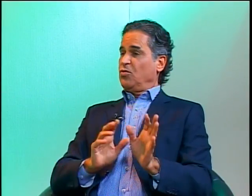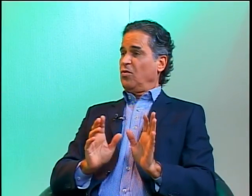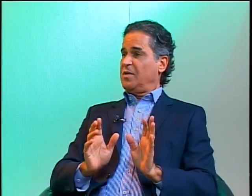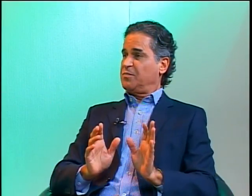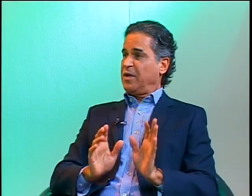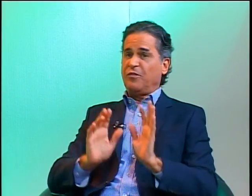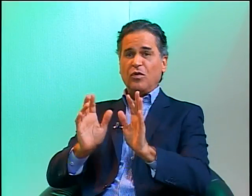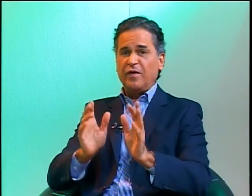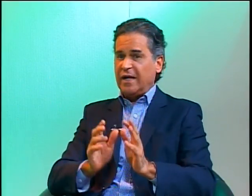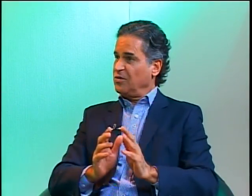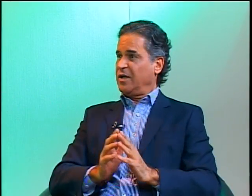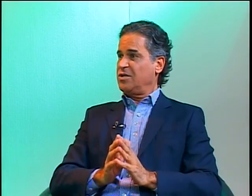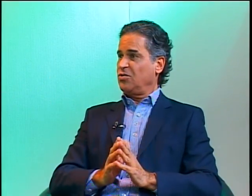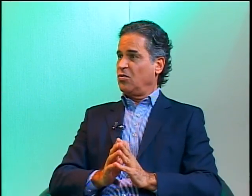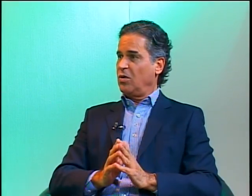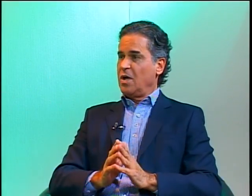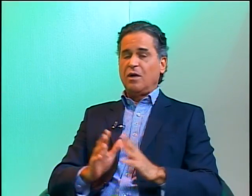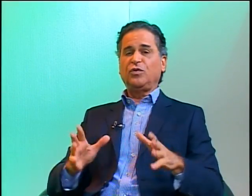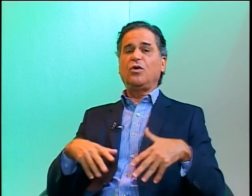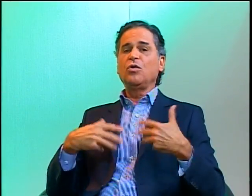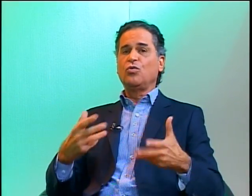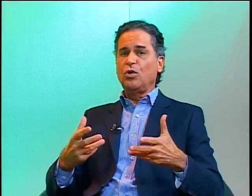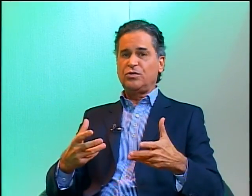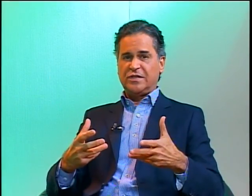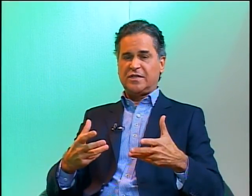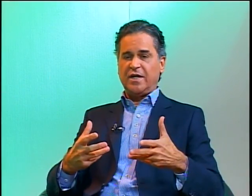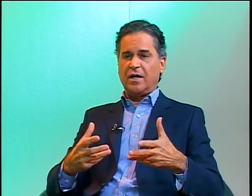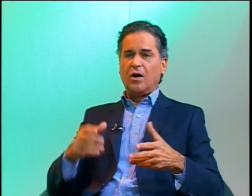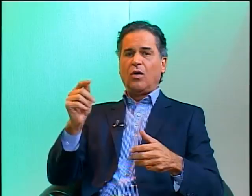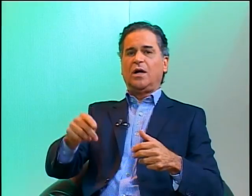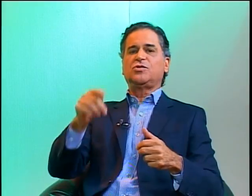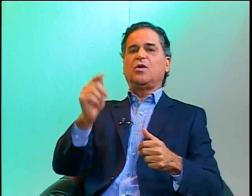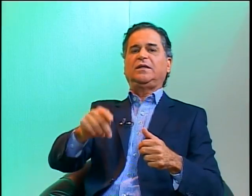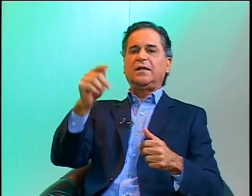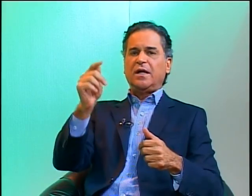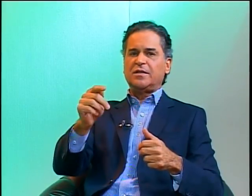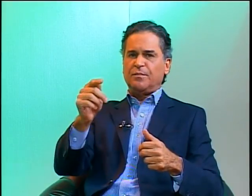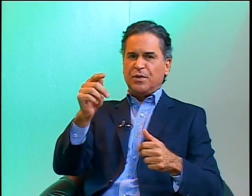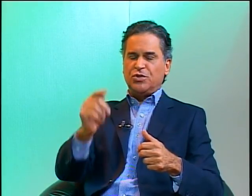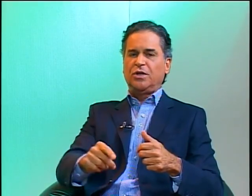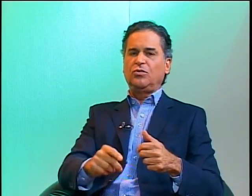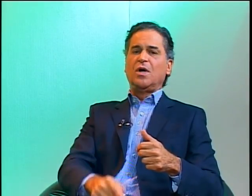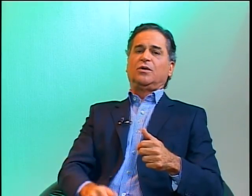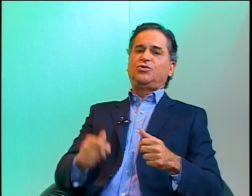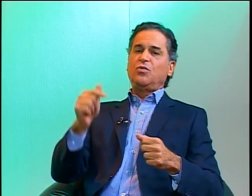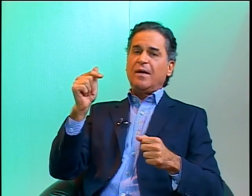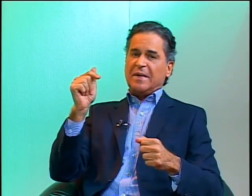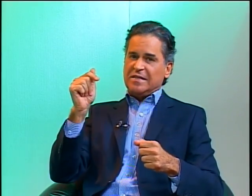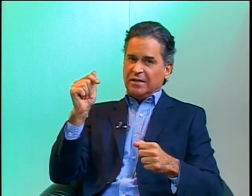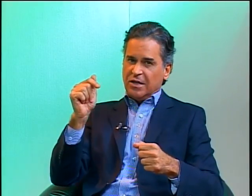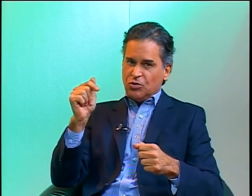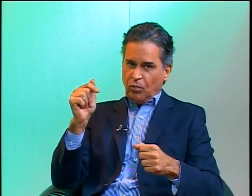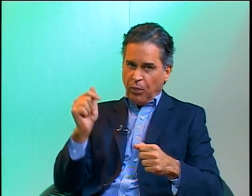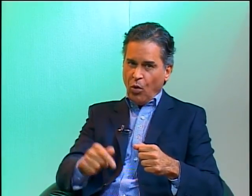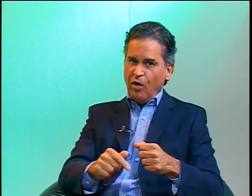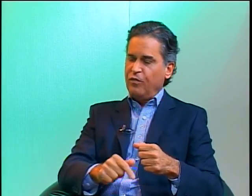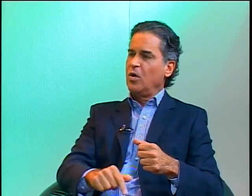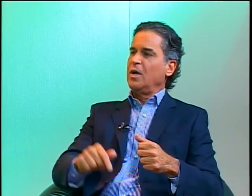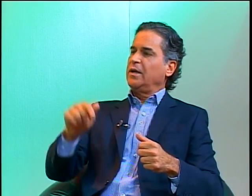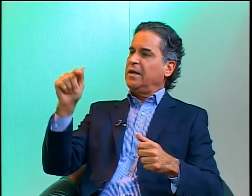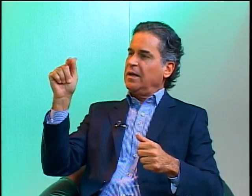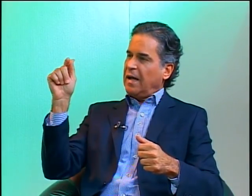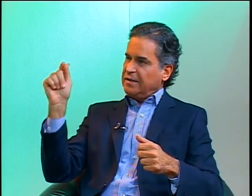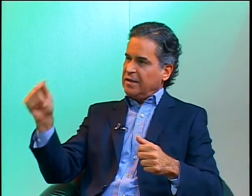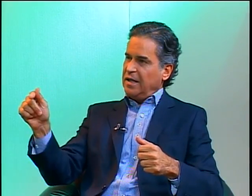por ciúmes, porque foi o vereador que indicou. Eu vou ter orgulho de dizer, olha, estou atendendo esse pedido de um representante do